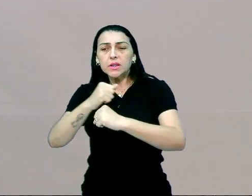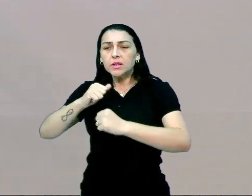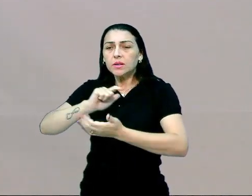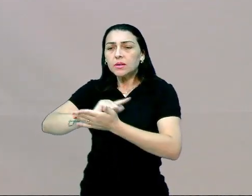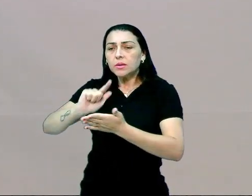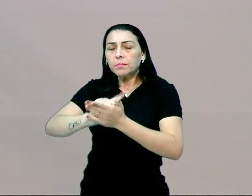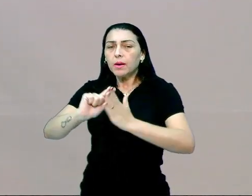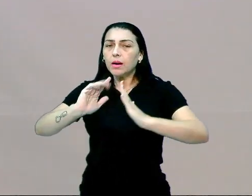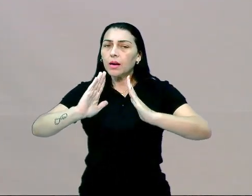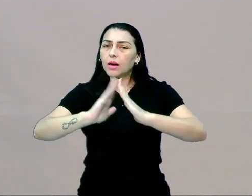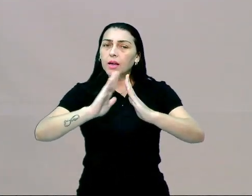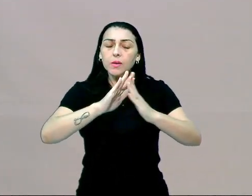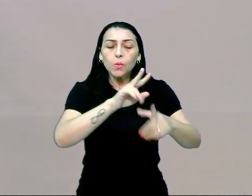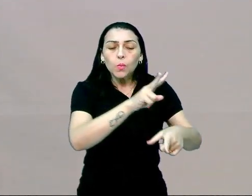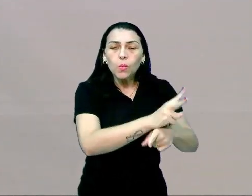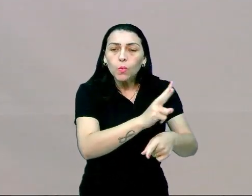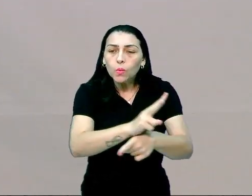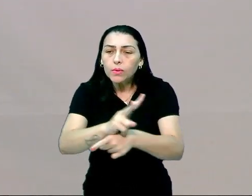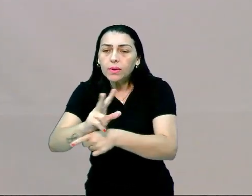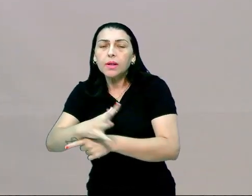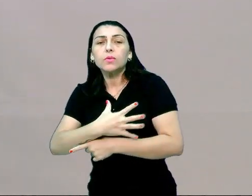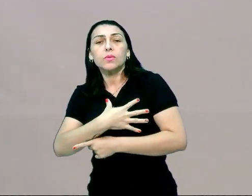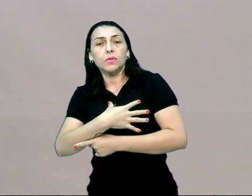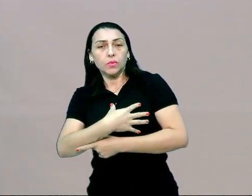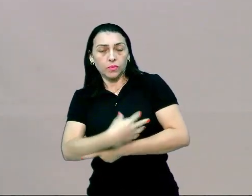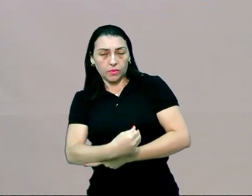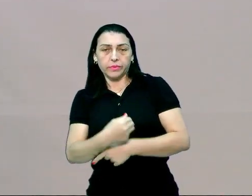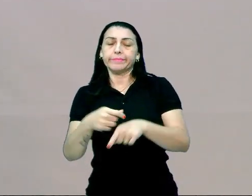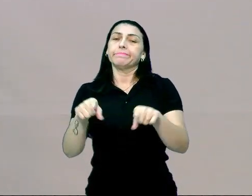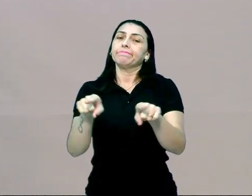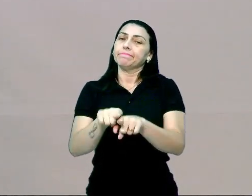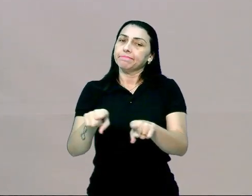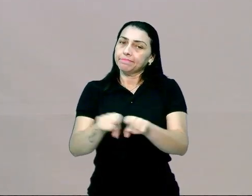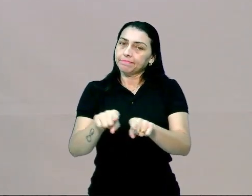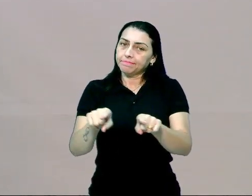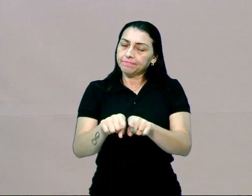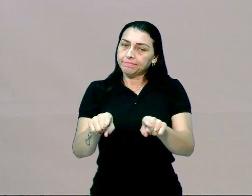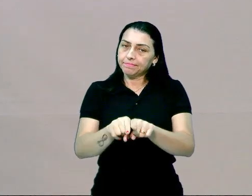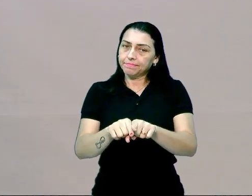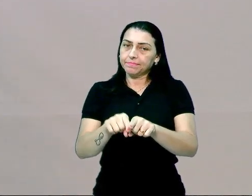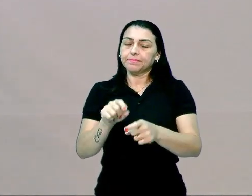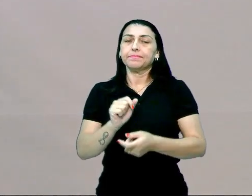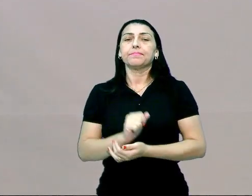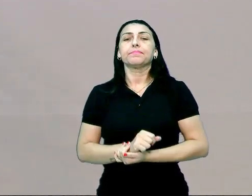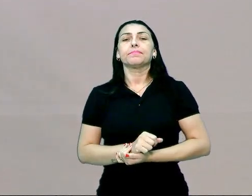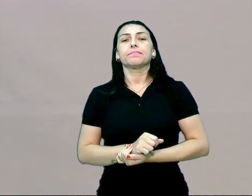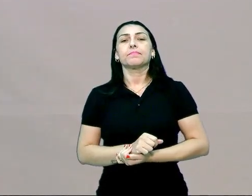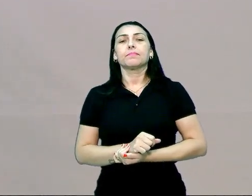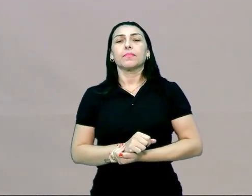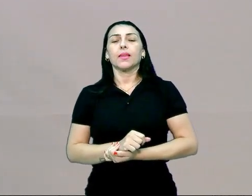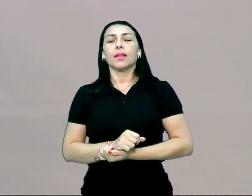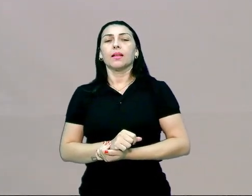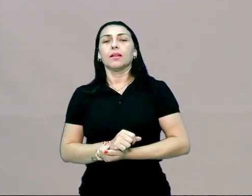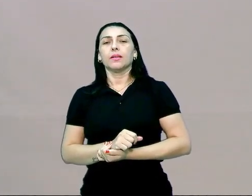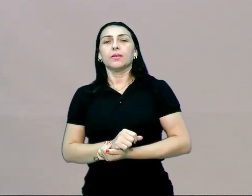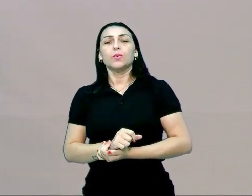afazeres domésticos, né, as tarefas do lar e ainda, digamos assim, o cuidado com os filhos, né? Então isso, quer queira, quer não,